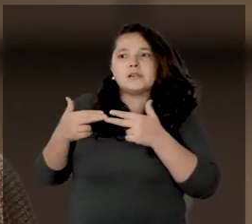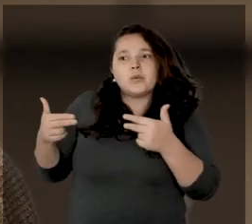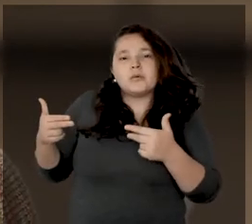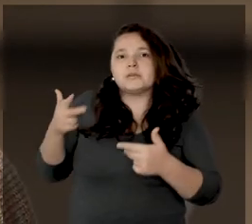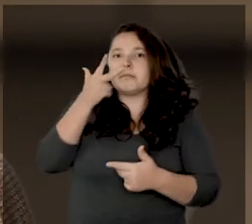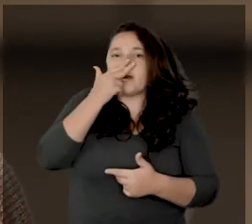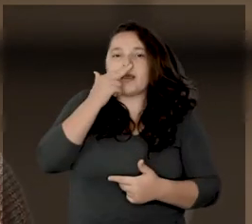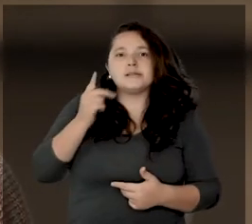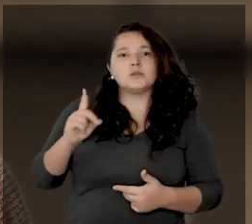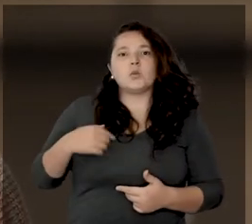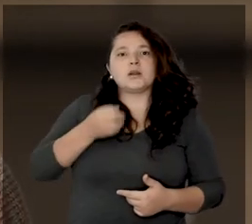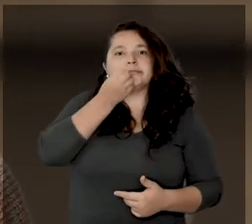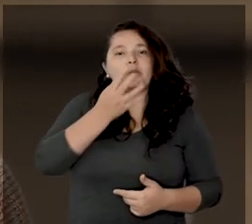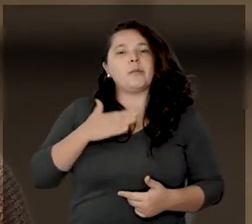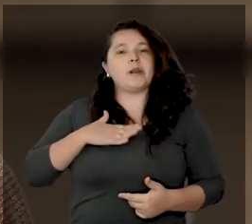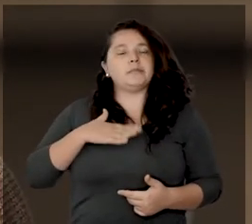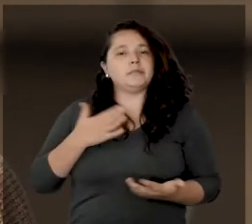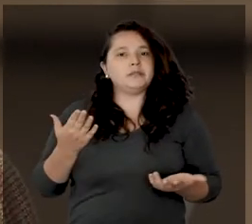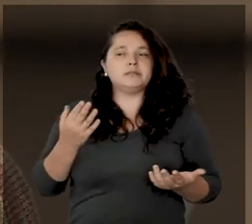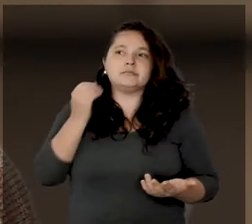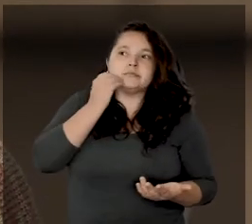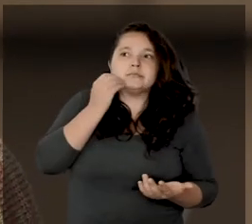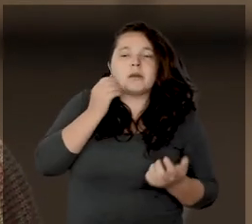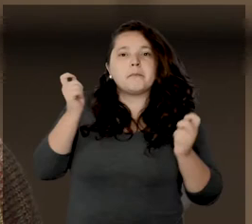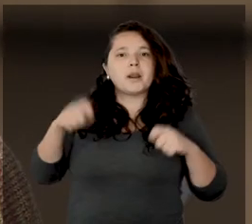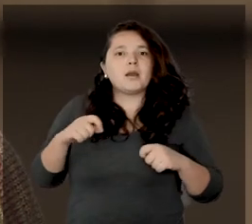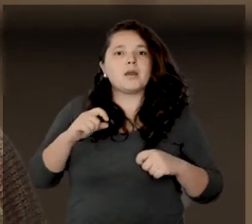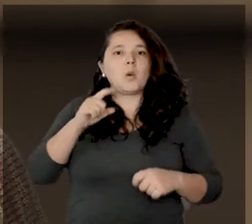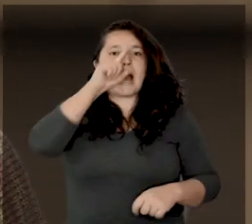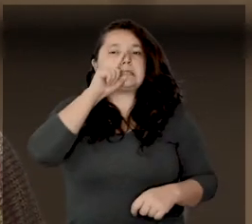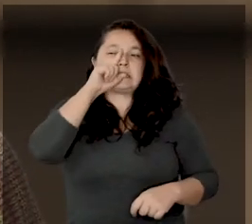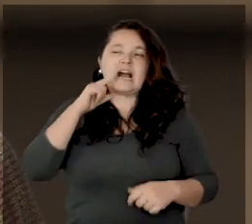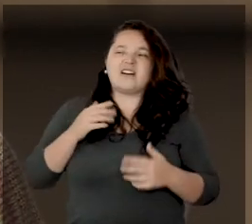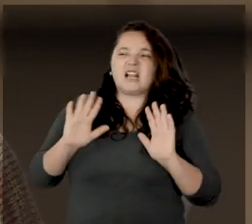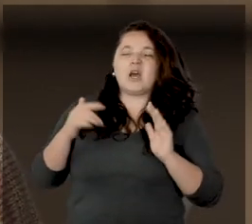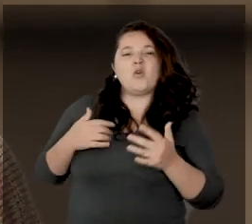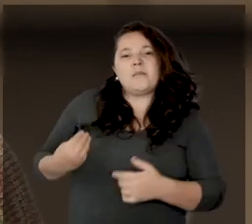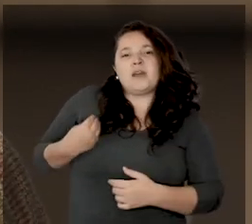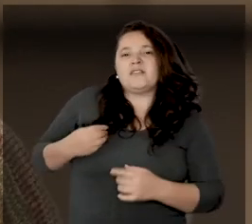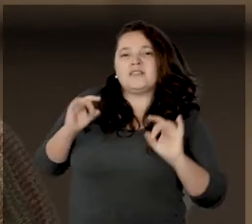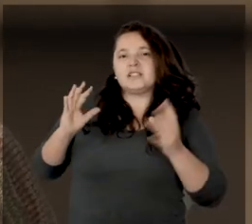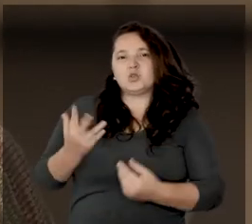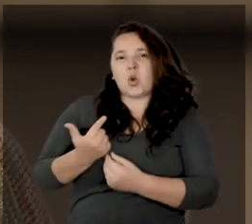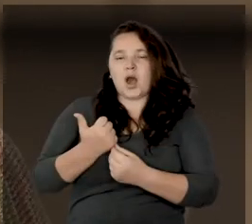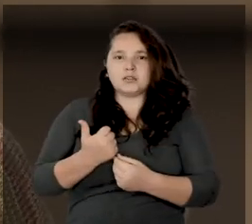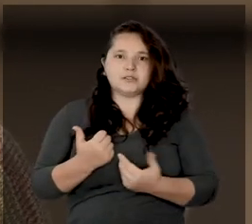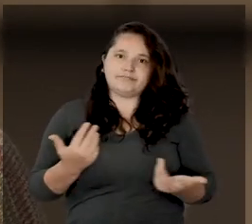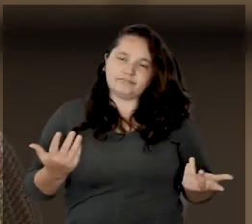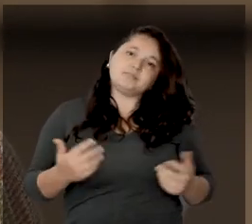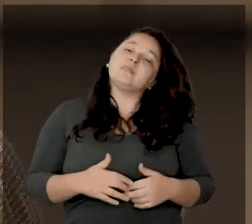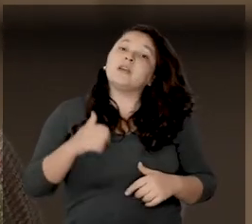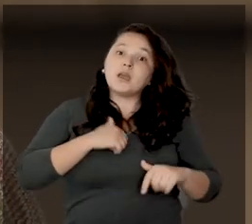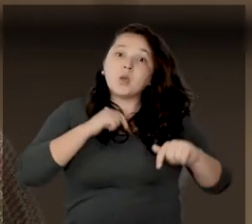eu me arriscasse unicamente a viver de arte, né? Então, né, trabalhei muito, segurei muito essa